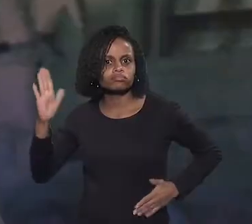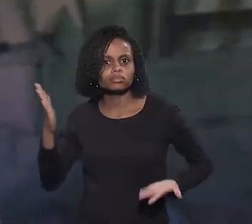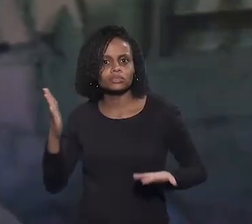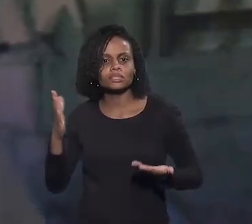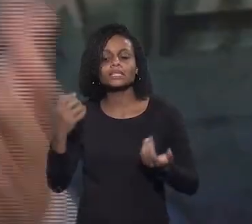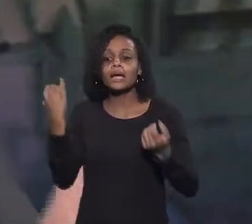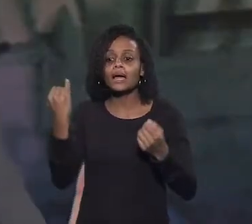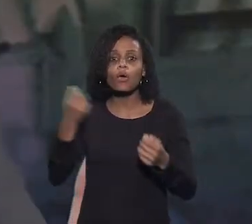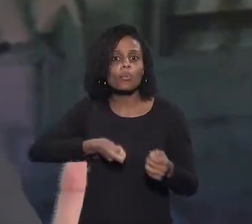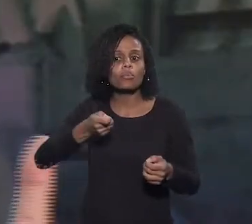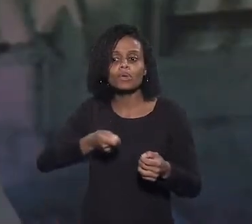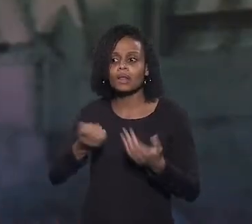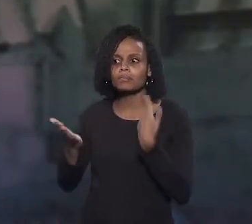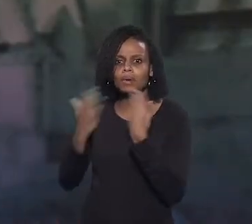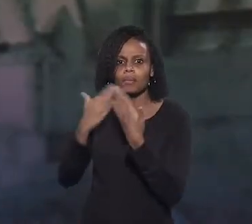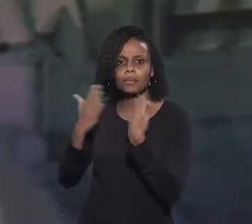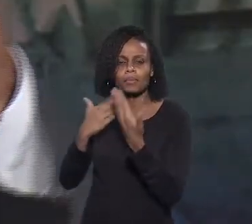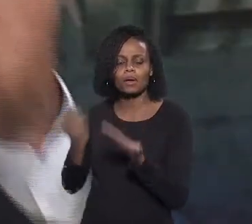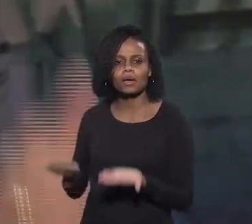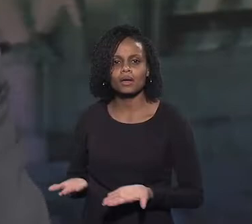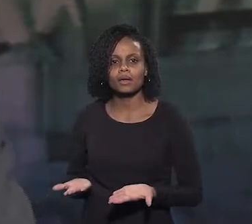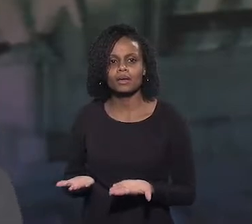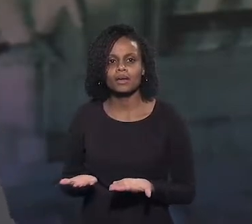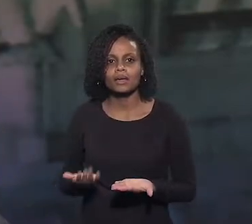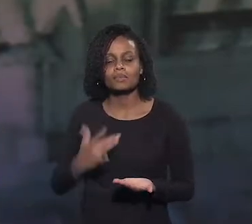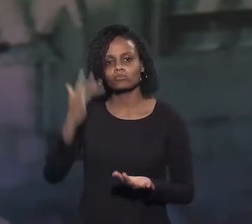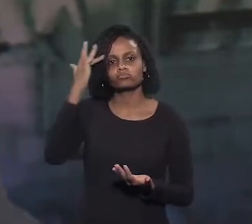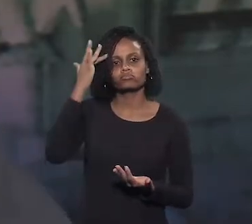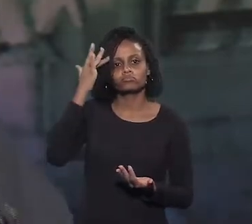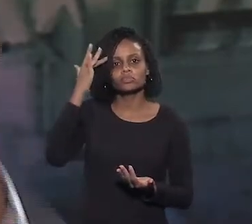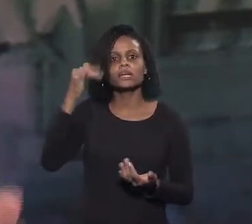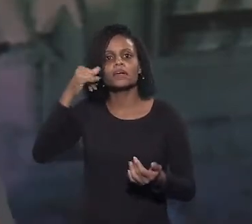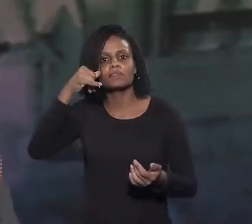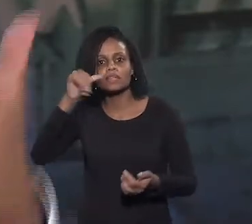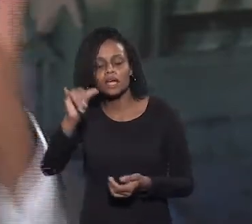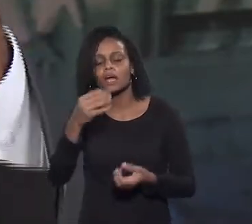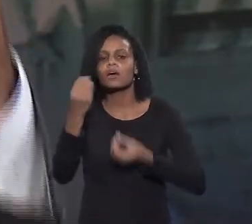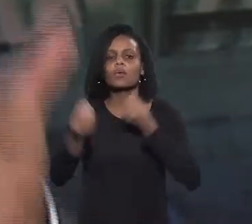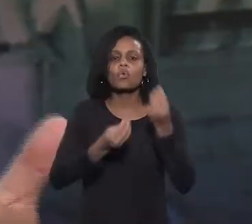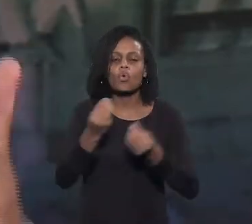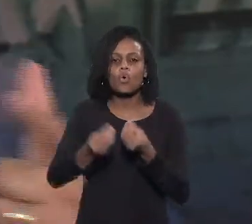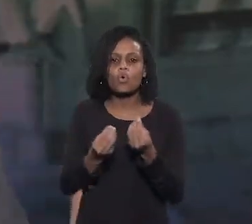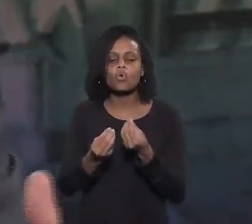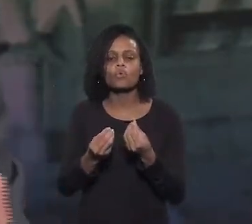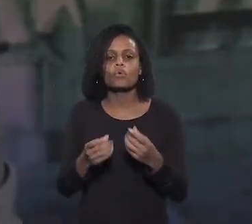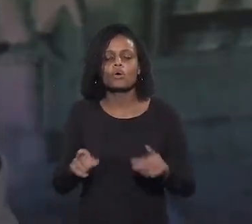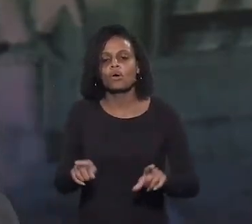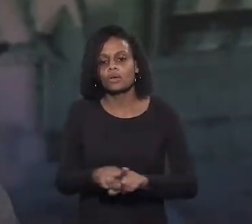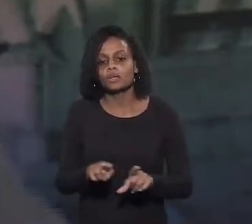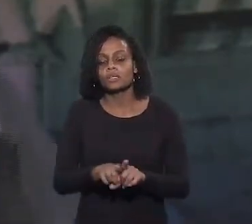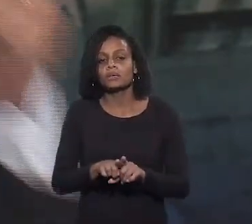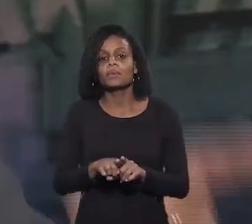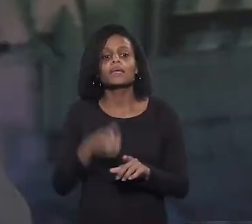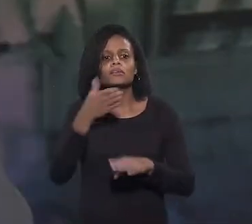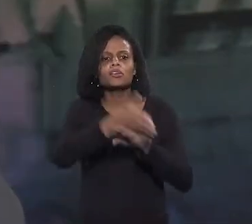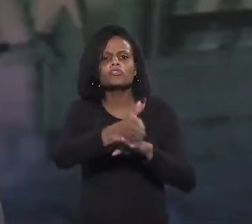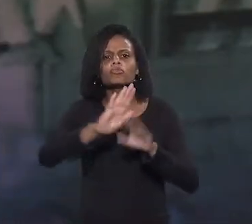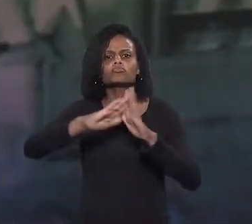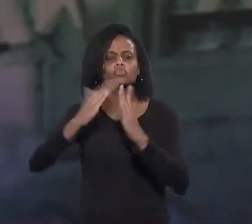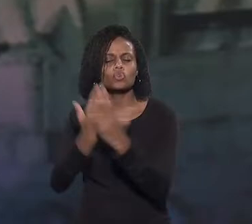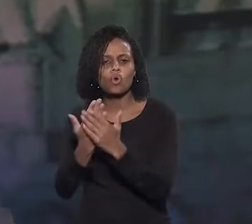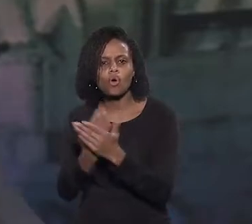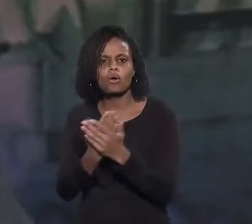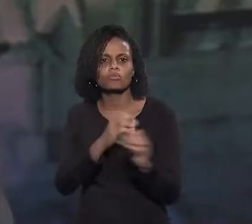são obrigados a dialogar com eles. Então, tem inteligência para trabalhar a prevenção, agir o fórum, as comunidades agir nas